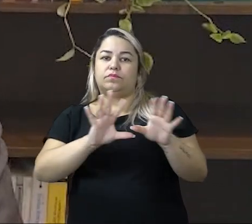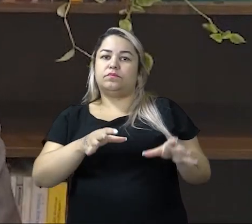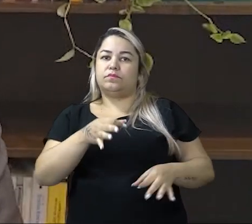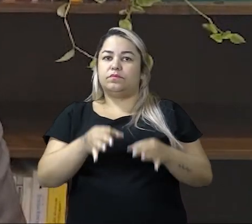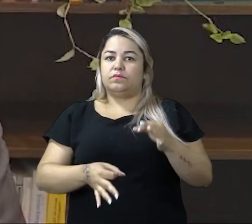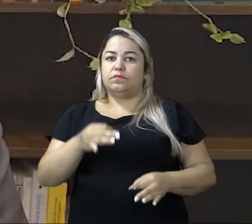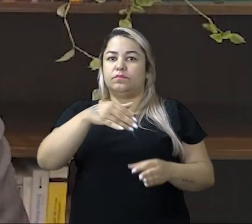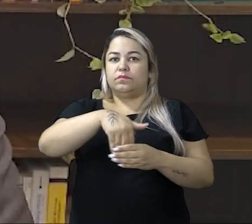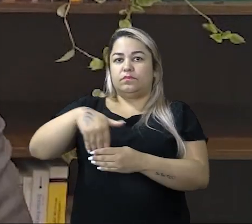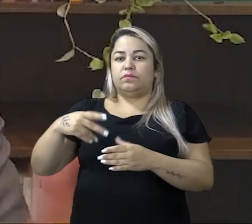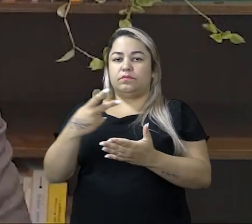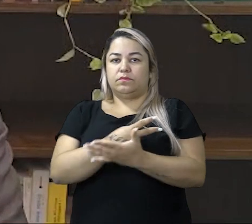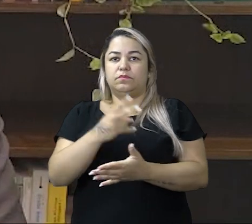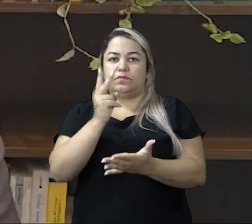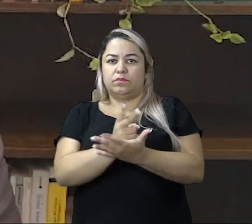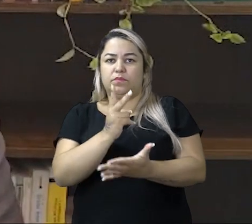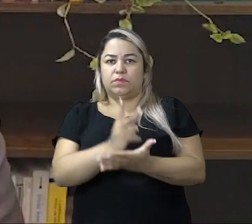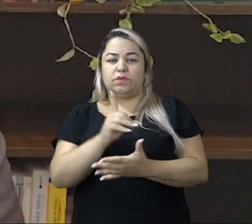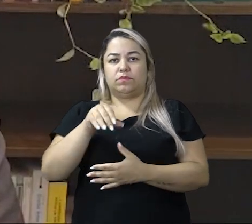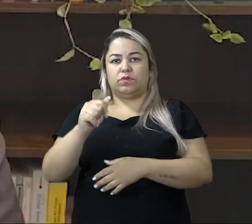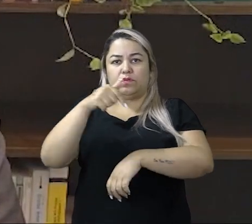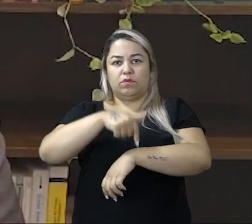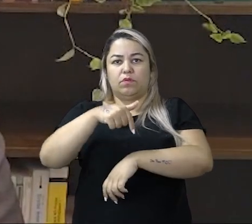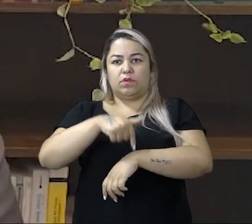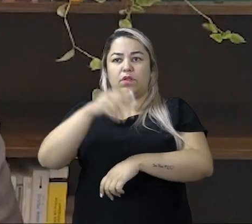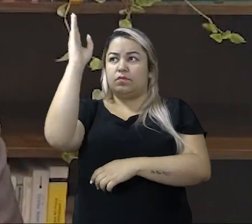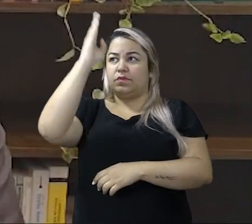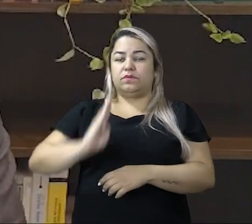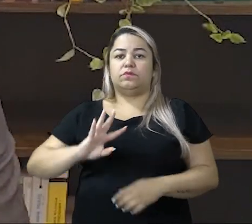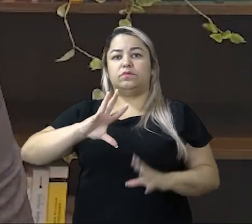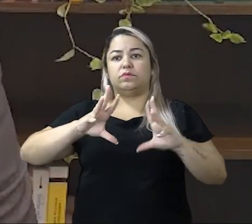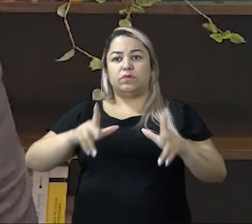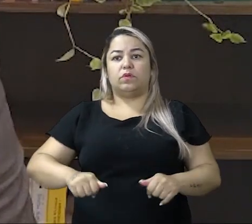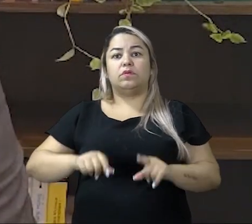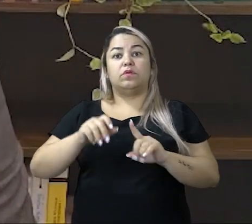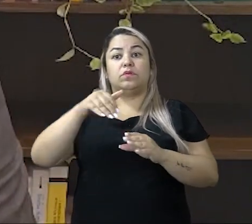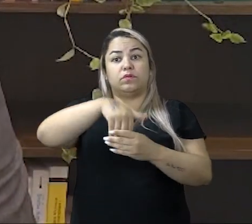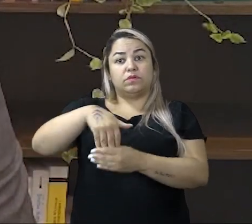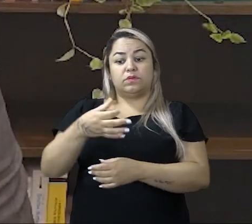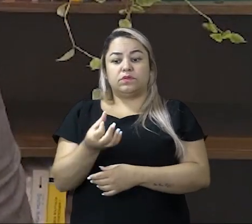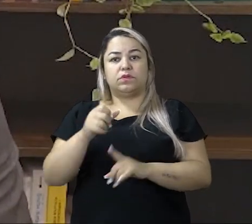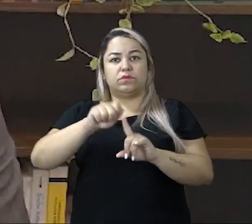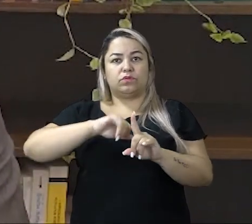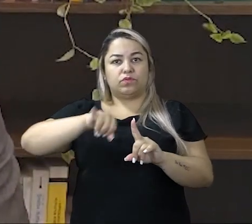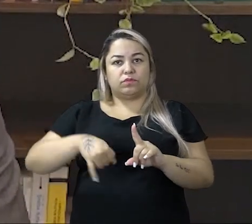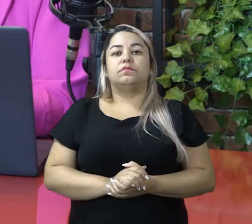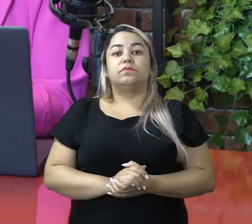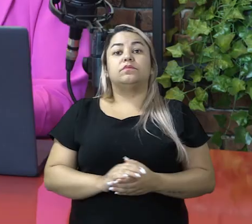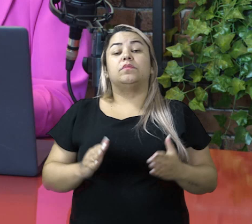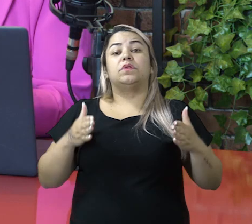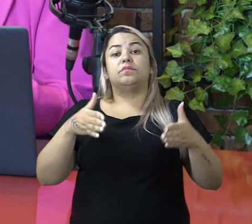pela Justiça Eleitoral, e ele vai acontecer no mesmo dia e horário no Brasil todo, no dia 6 de julho de